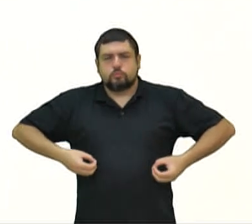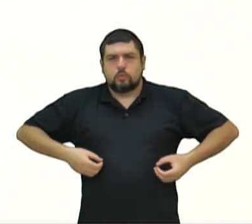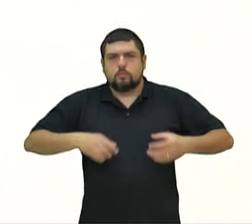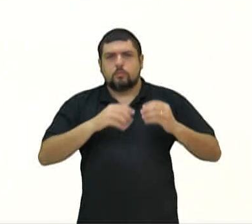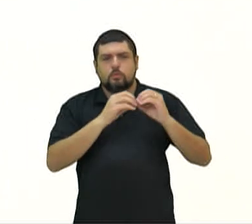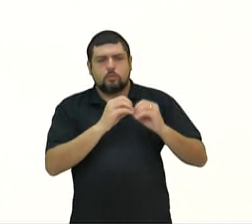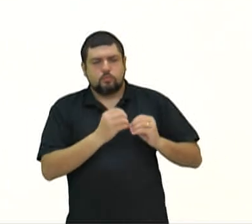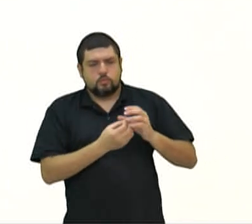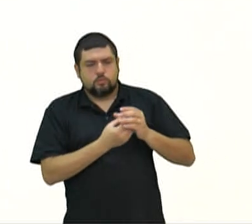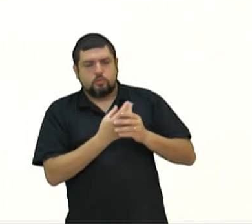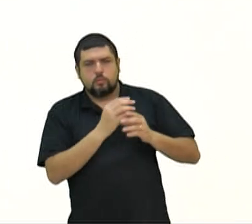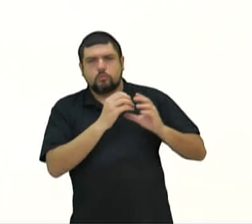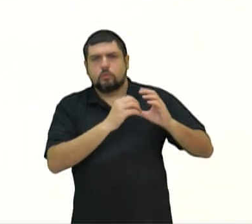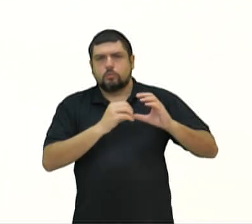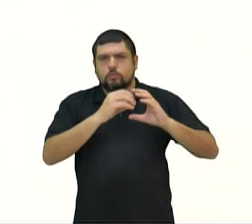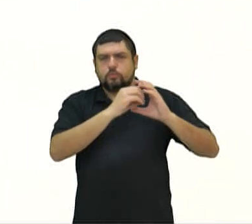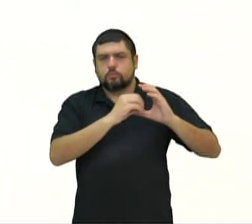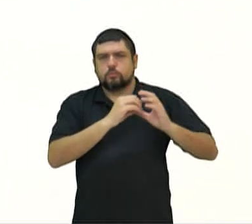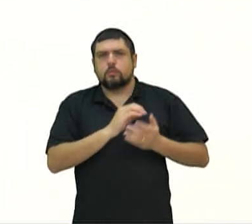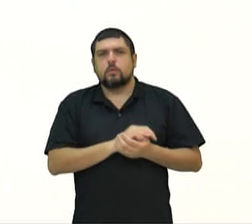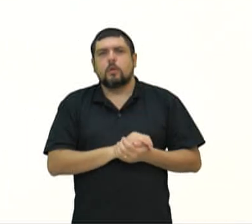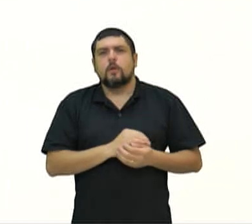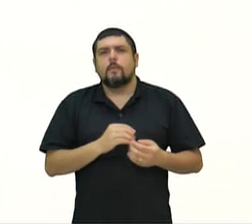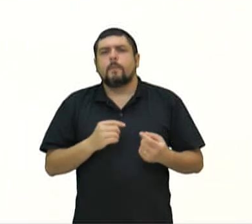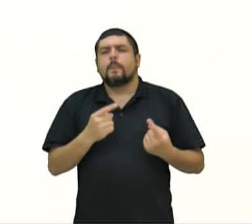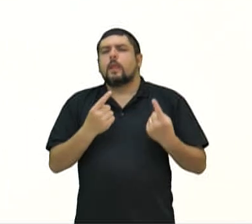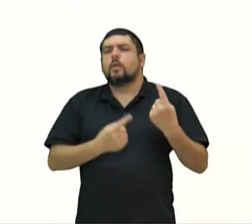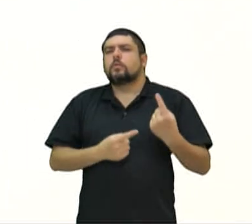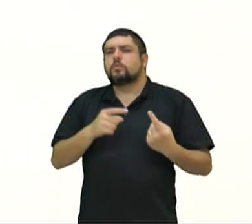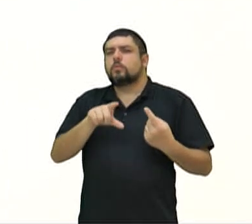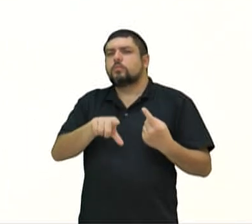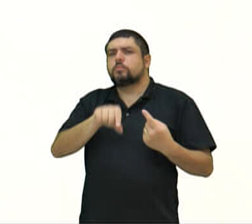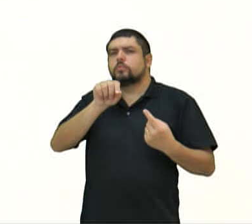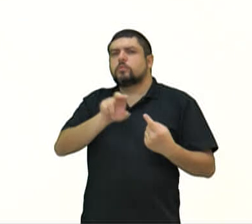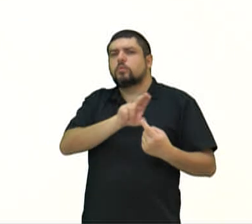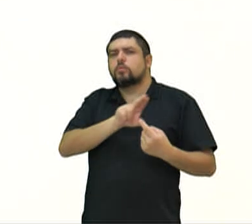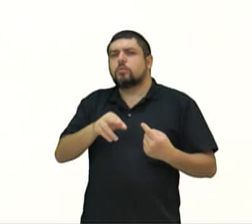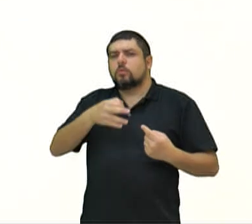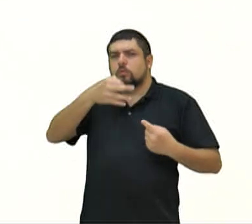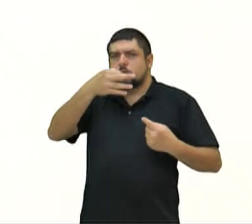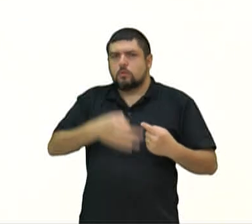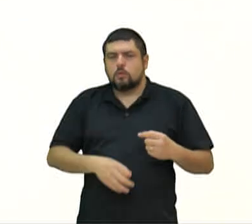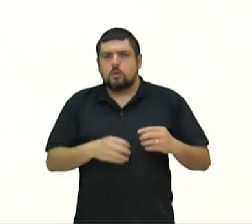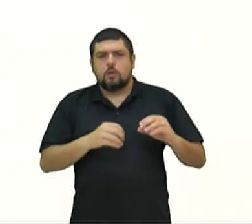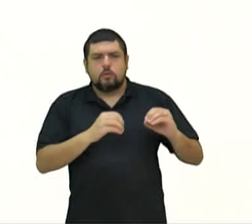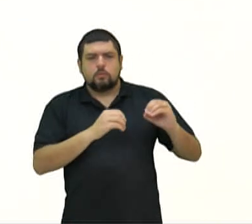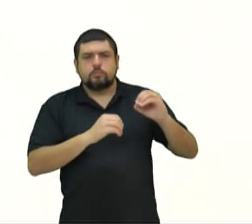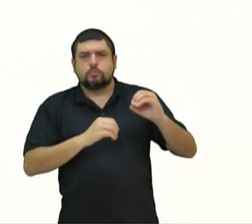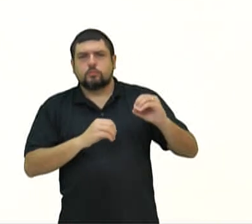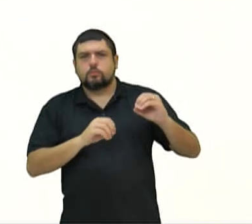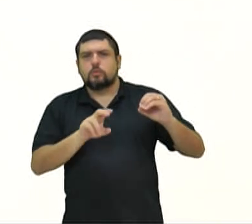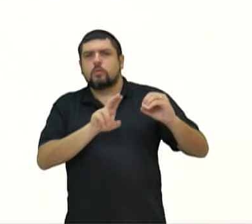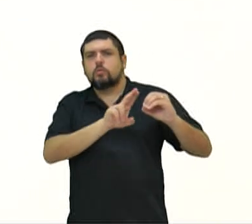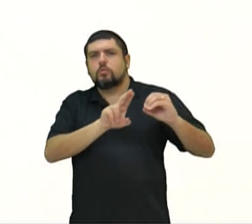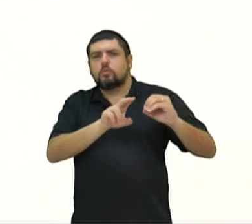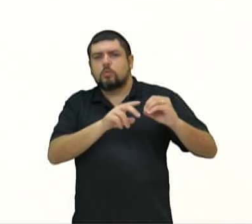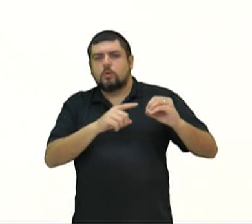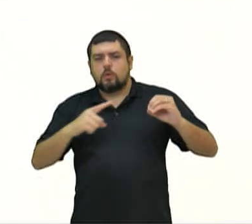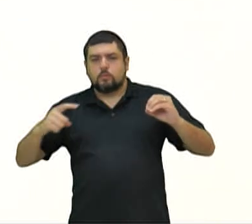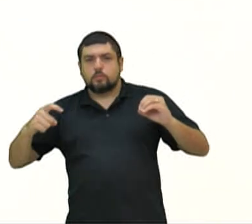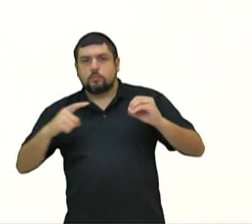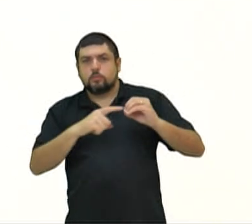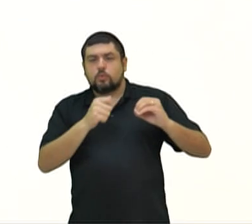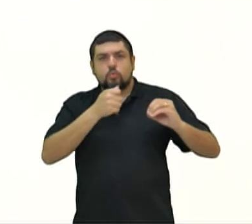seus conhecimentos sobre o tema, marque a alternativa que indica o nome correto da célula do gameta feminino antes de ser fecundado